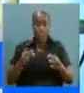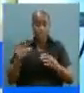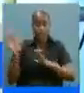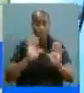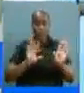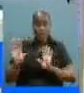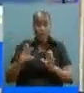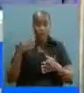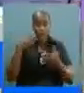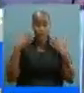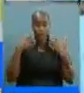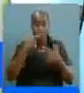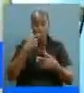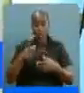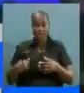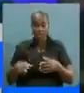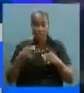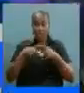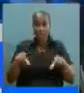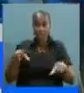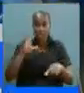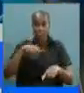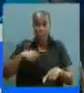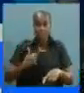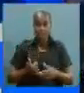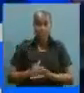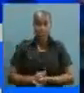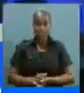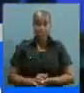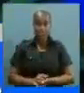algumas palavras na língua cabo-verdiana.